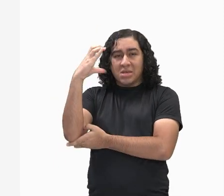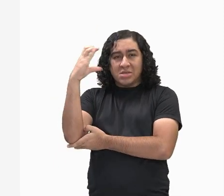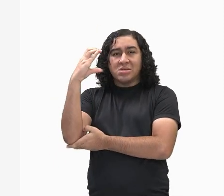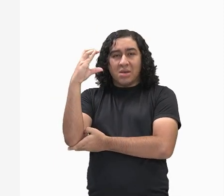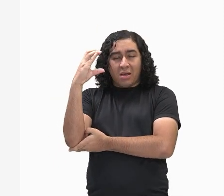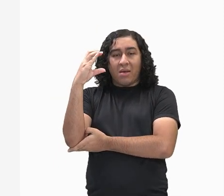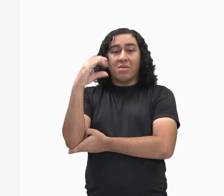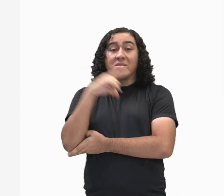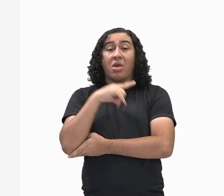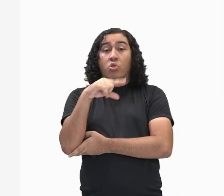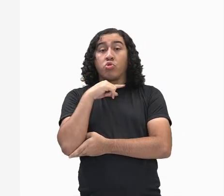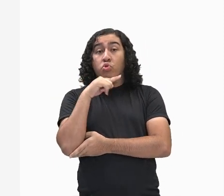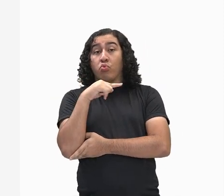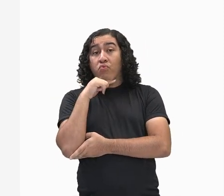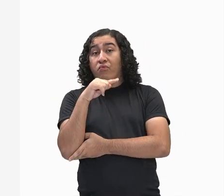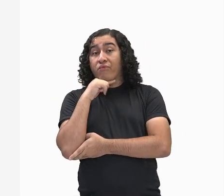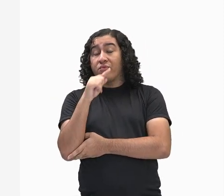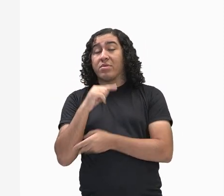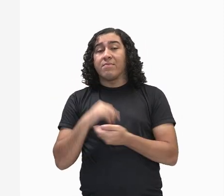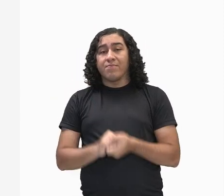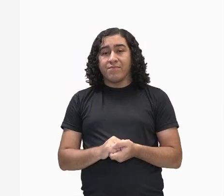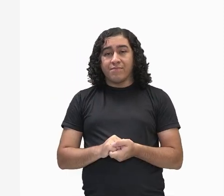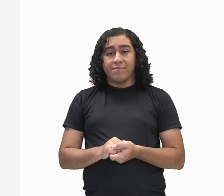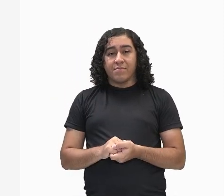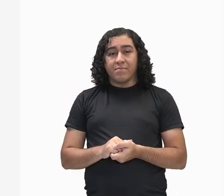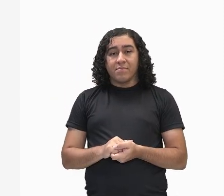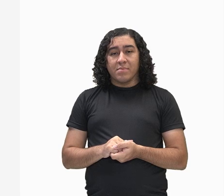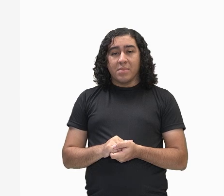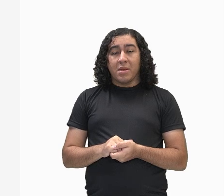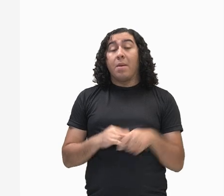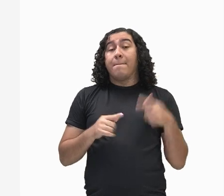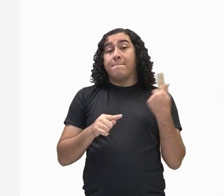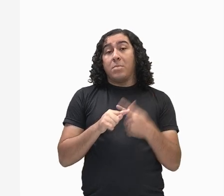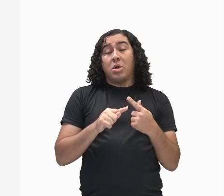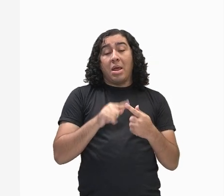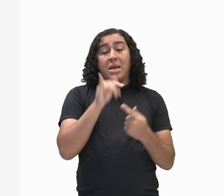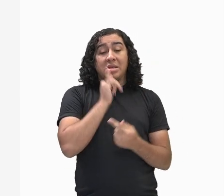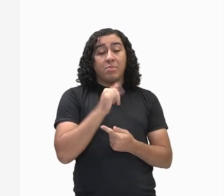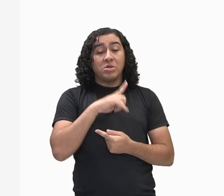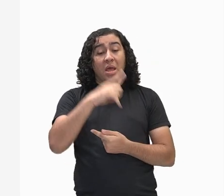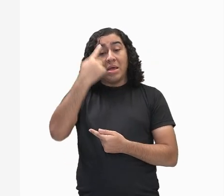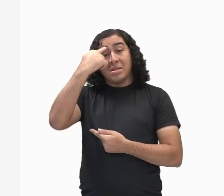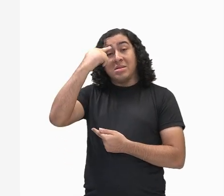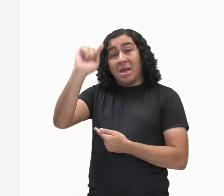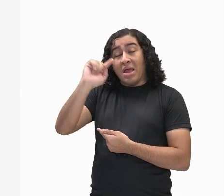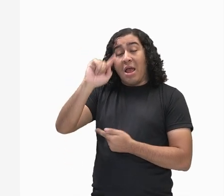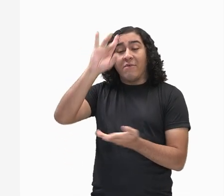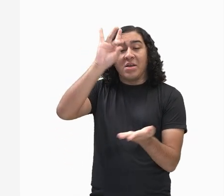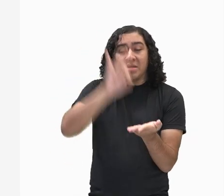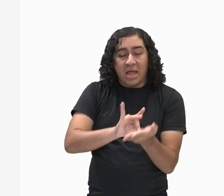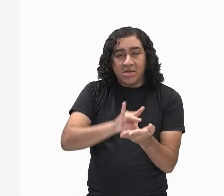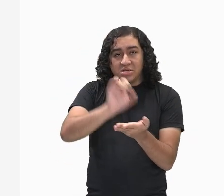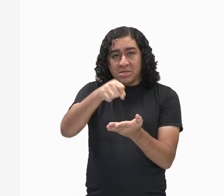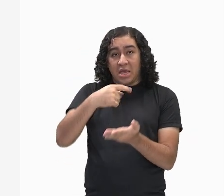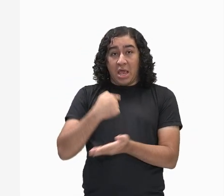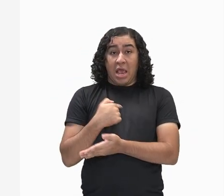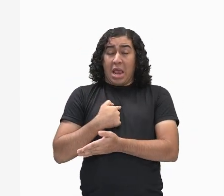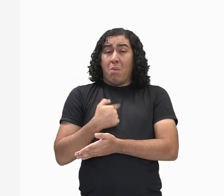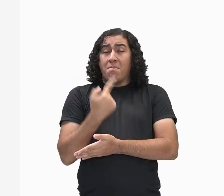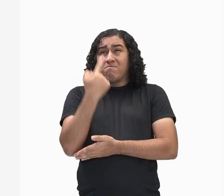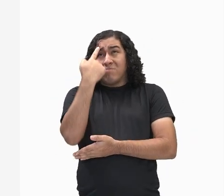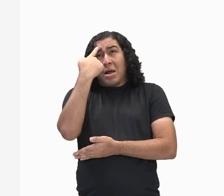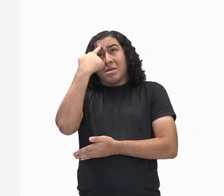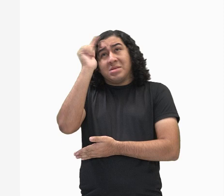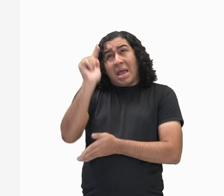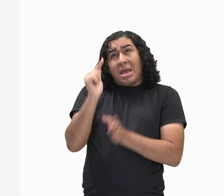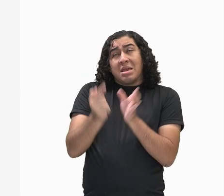Os questionamentos. A gente vai ver aquela verdade, né? A ideia da pós-verdade. Eu invento uma verdade muitas